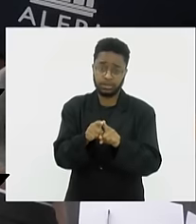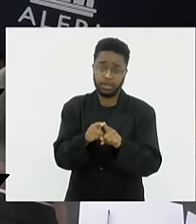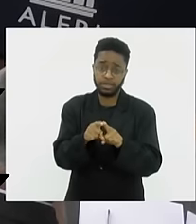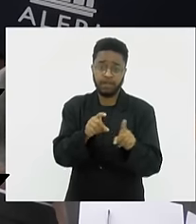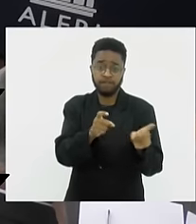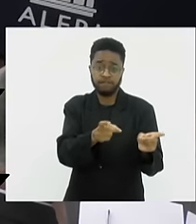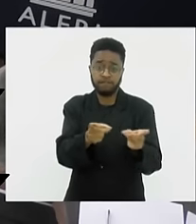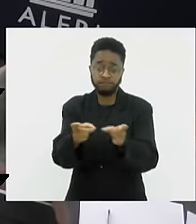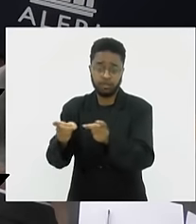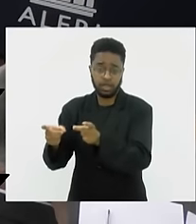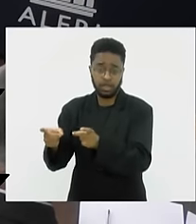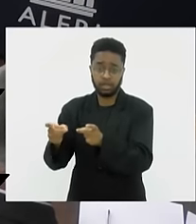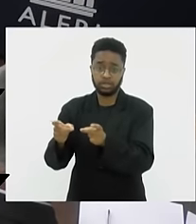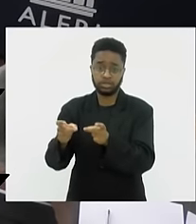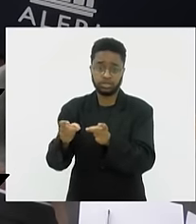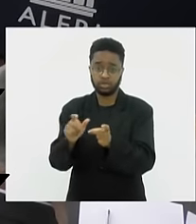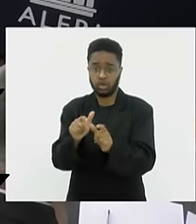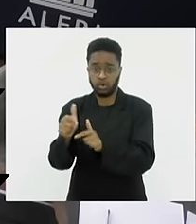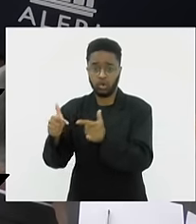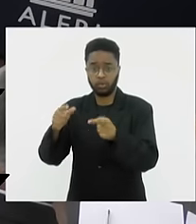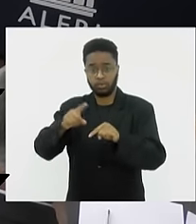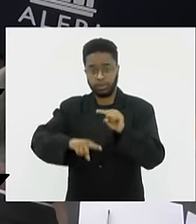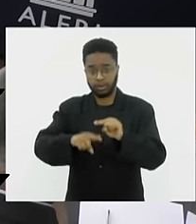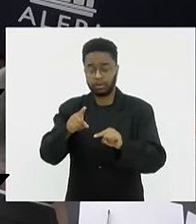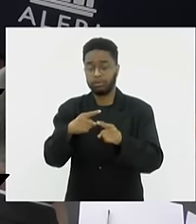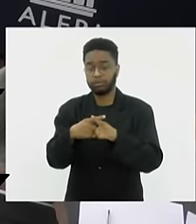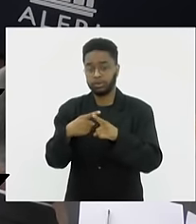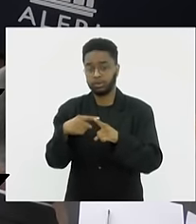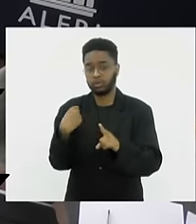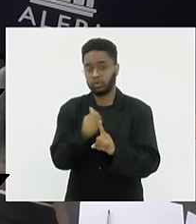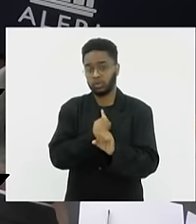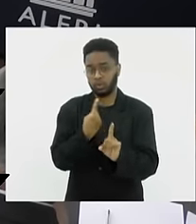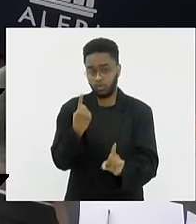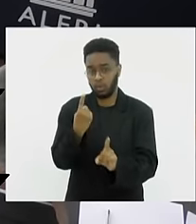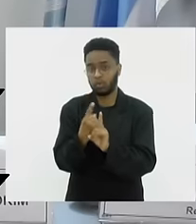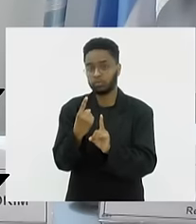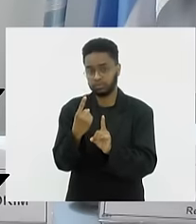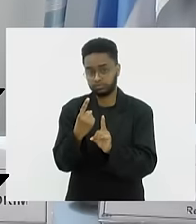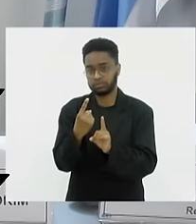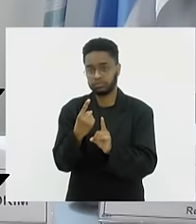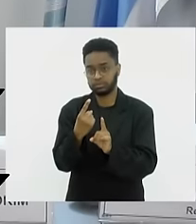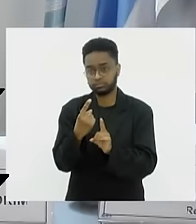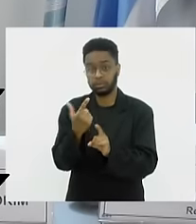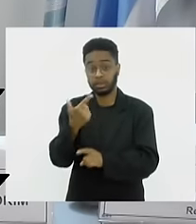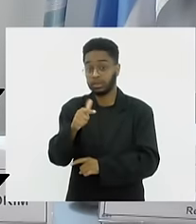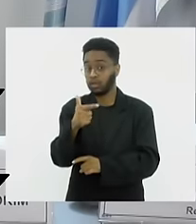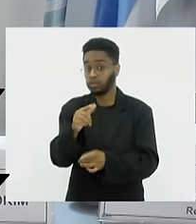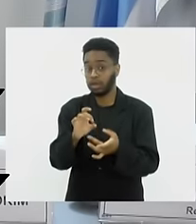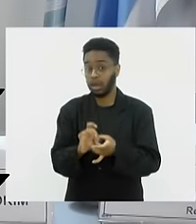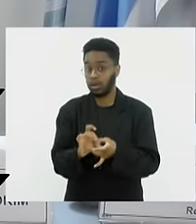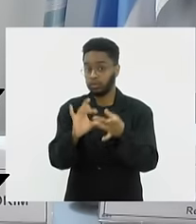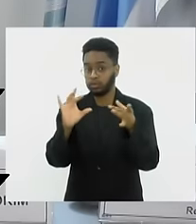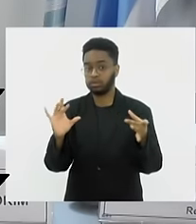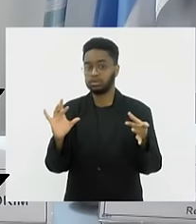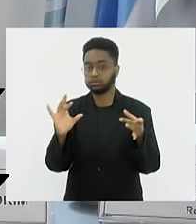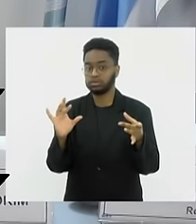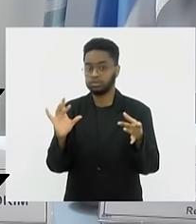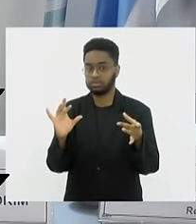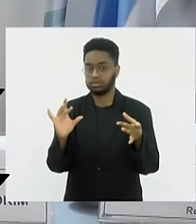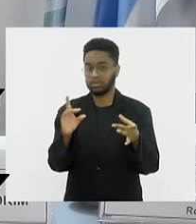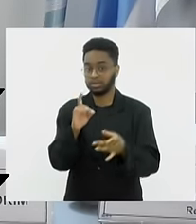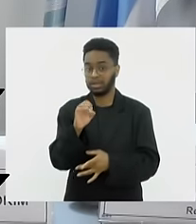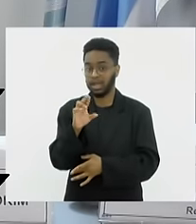peças. Porque fora nós, o mercado, a gente nós um desmanche encontramos também. E é o que me consta, não há autorização para o